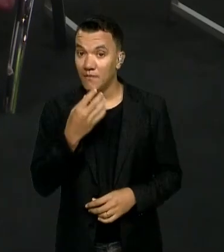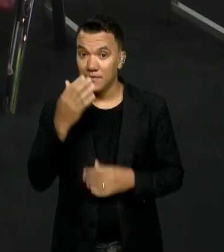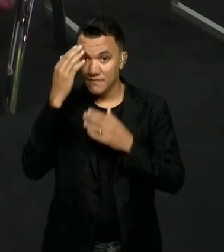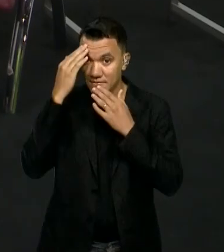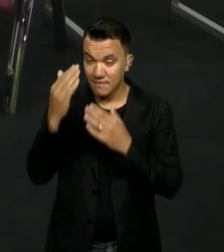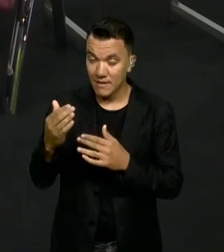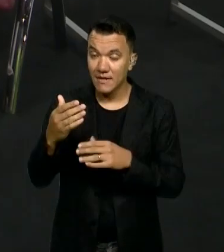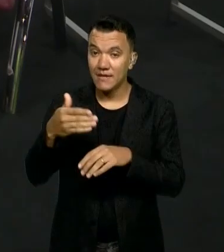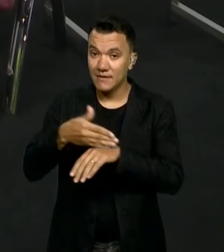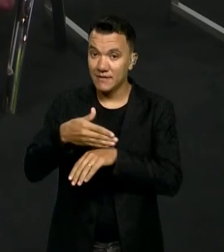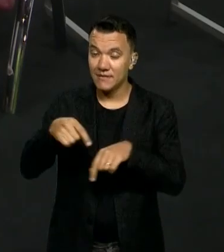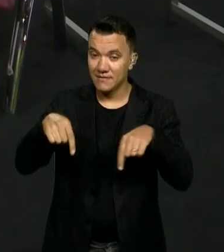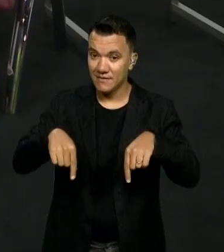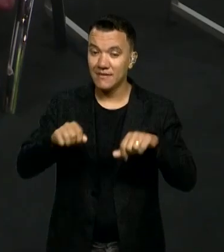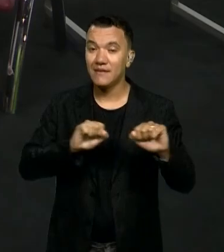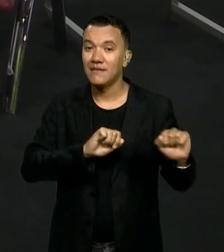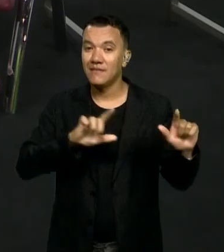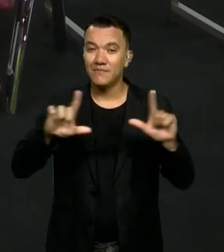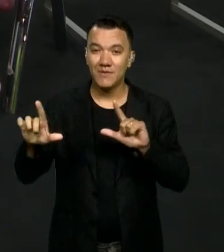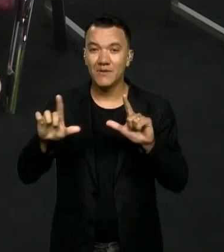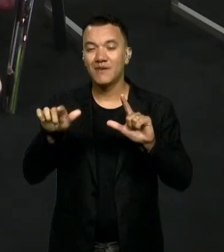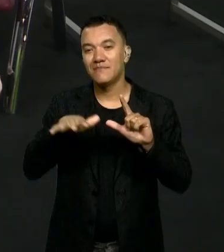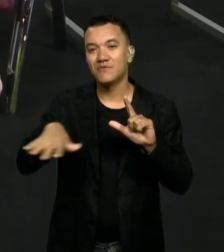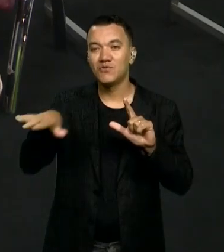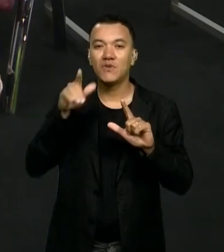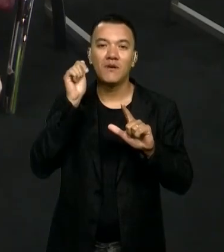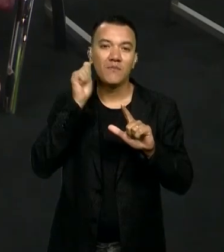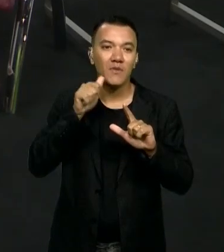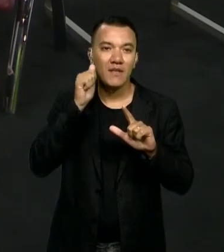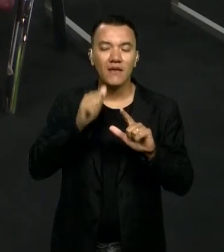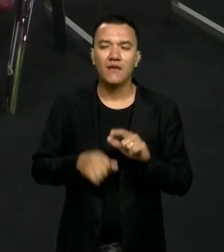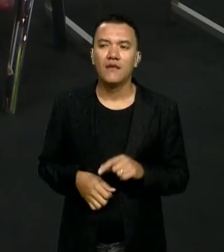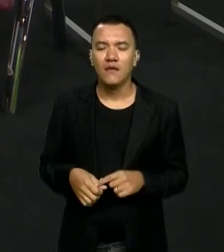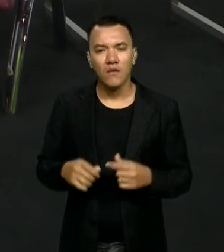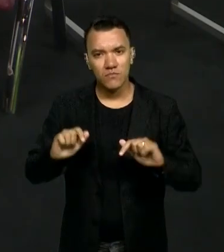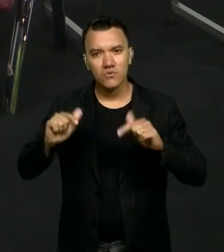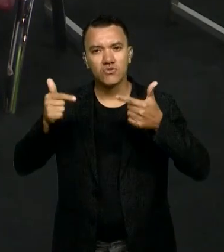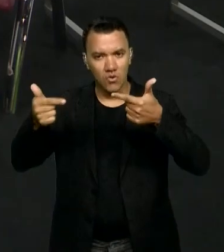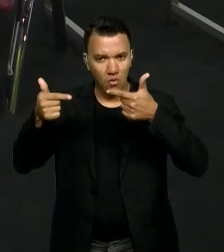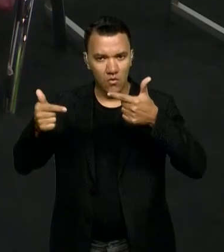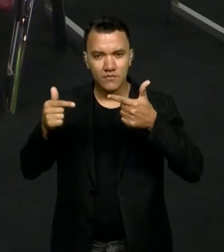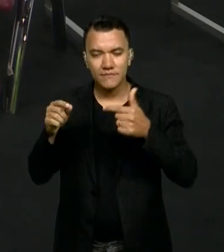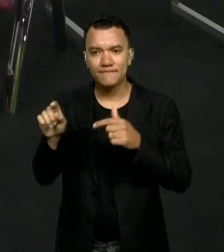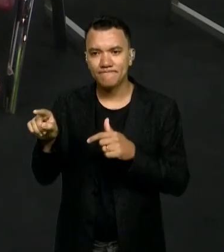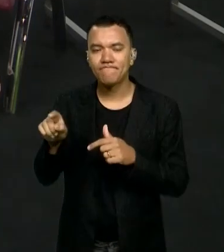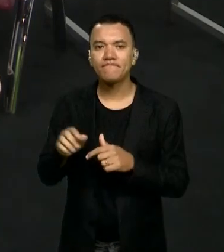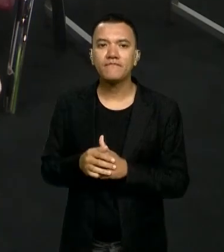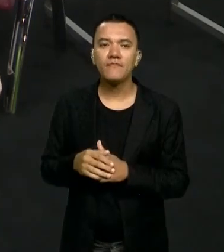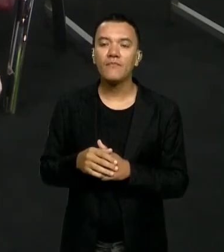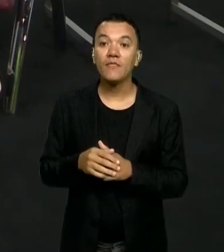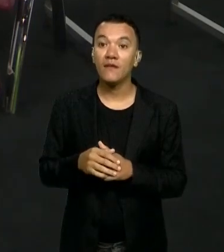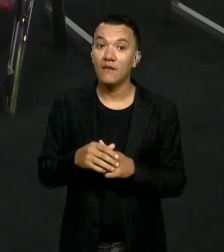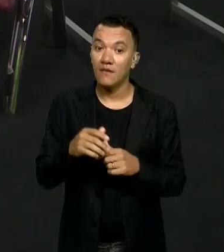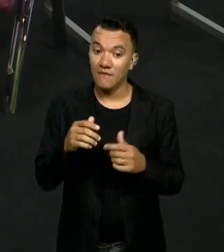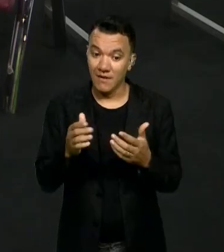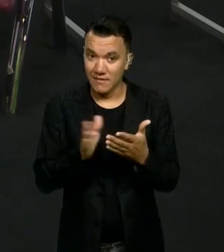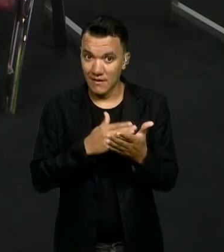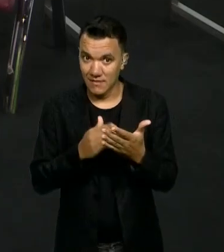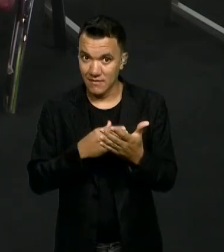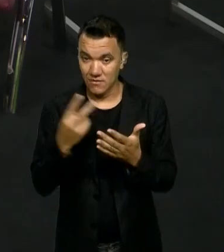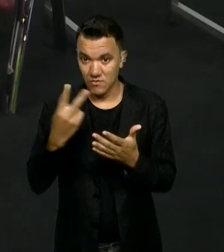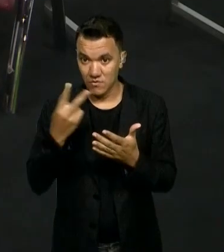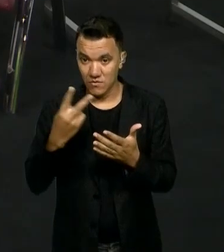sua participação no programa Toda Mulher. Te agradeço, desejo boa sorte. Espero que uma nova edição do caderno, né,